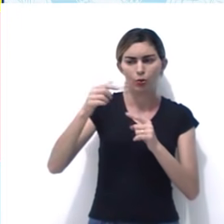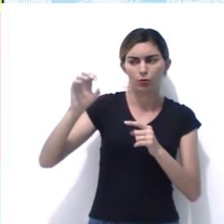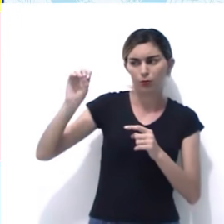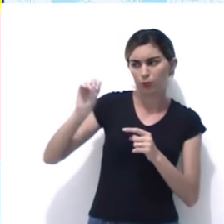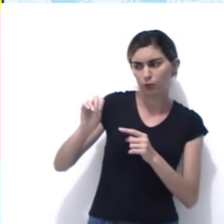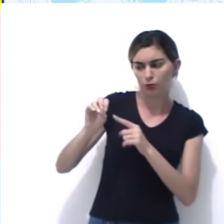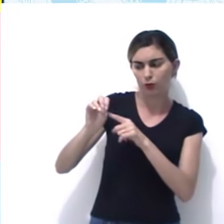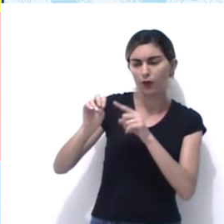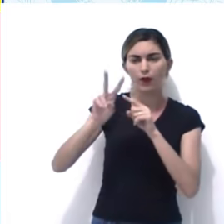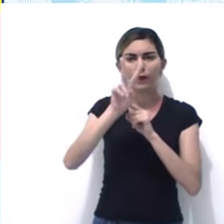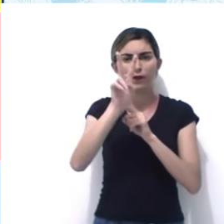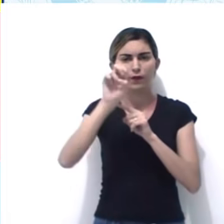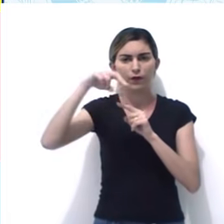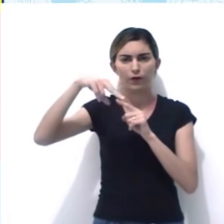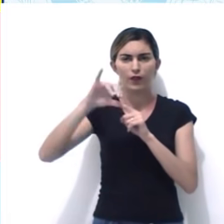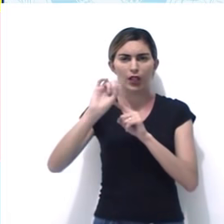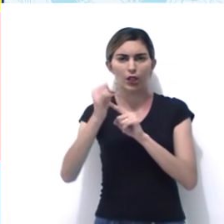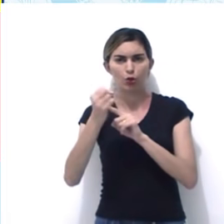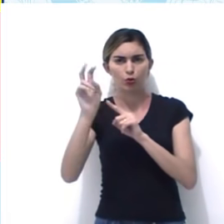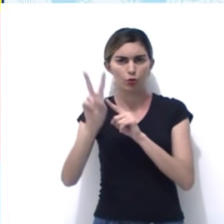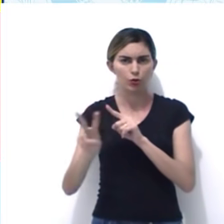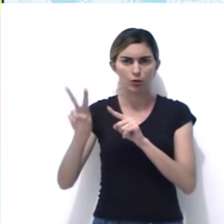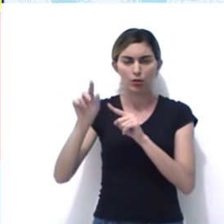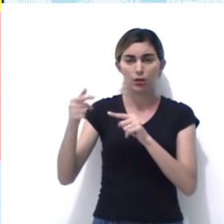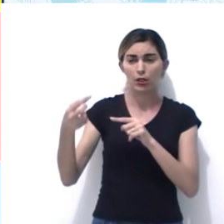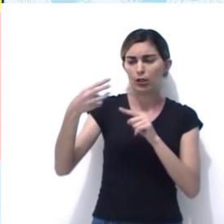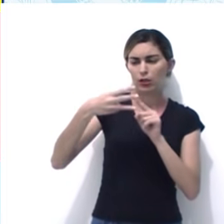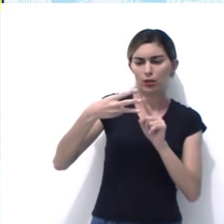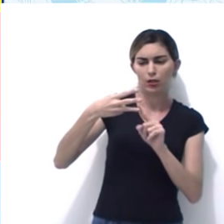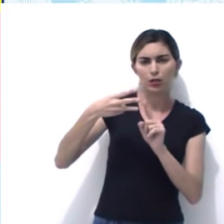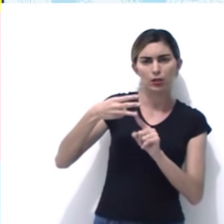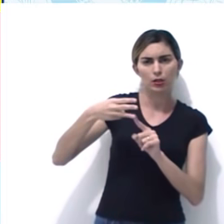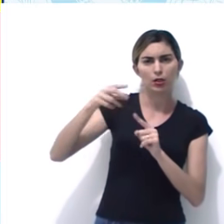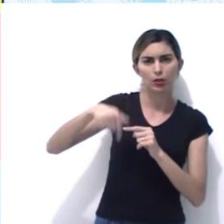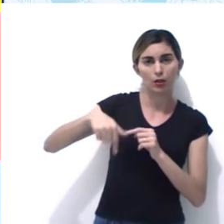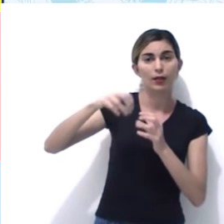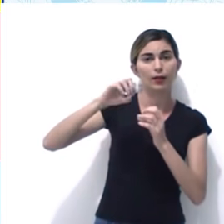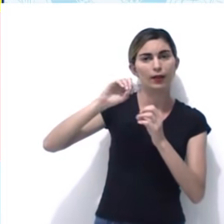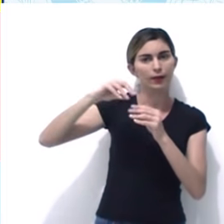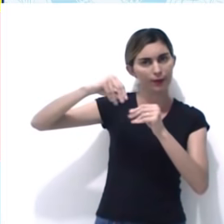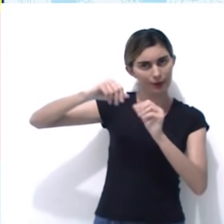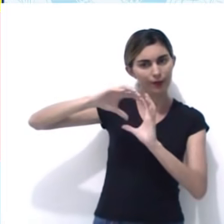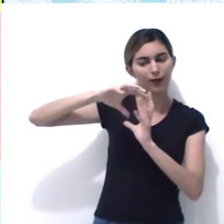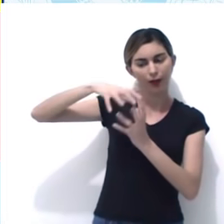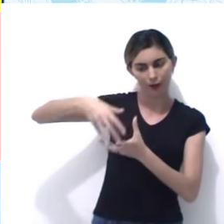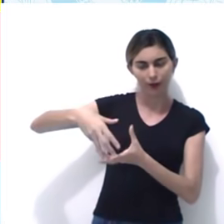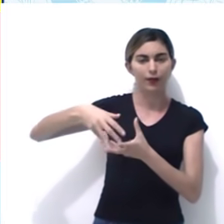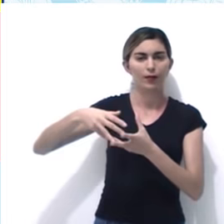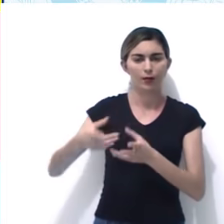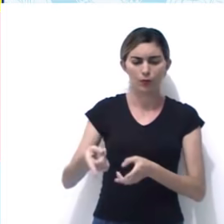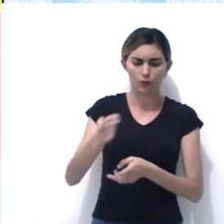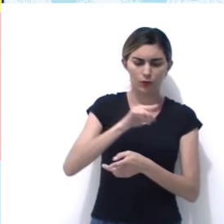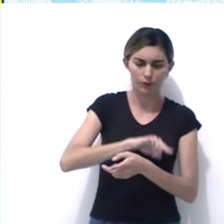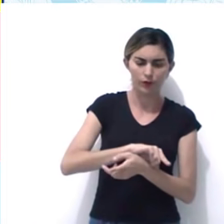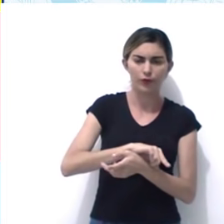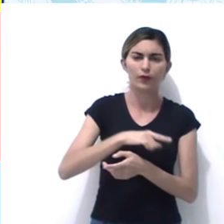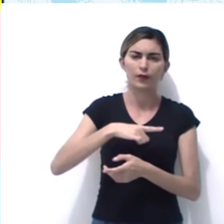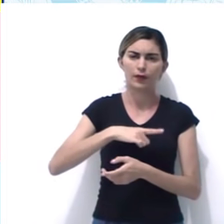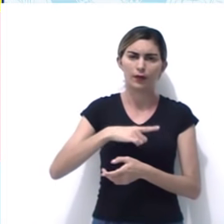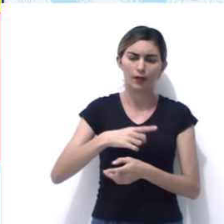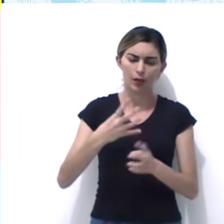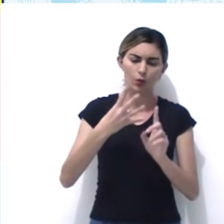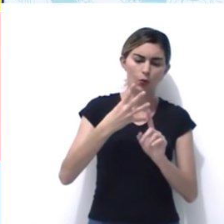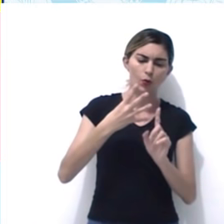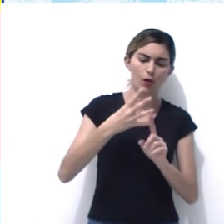vênus e em terceiro lugar nós temos o nosso planeta terra ao lado nós temos em quarto lugar